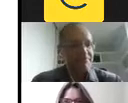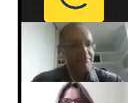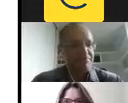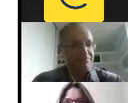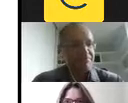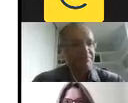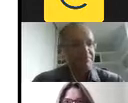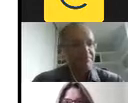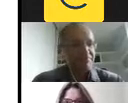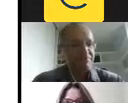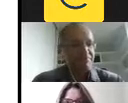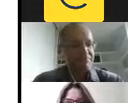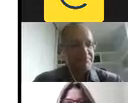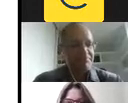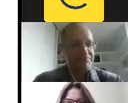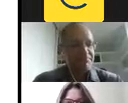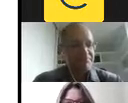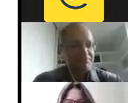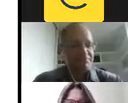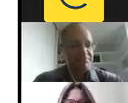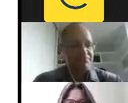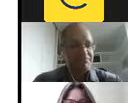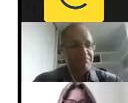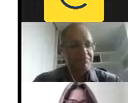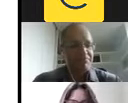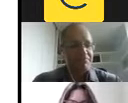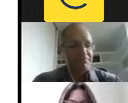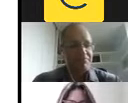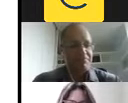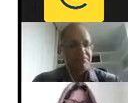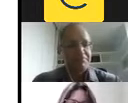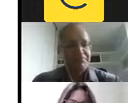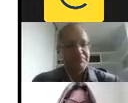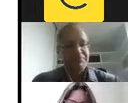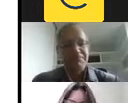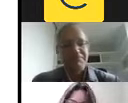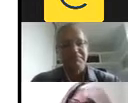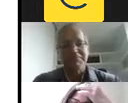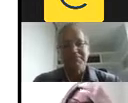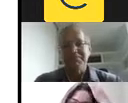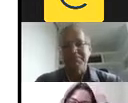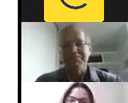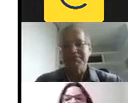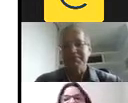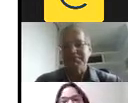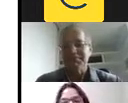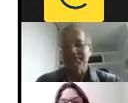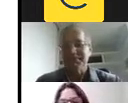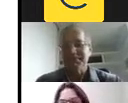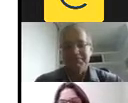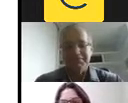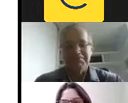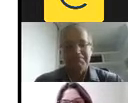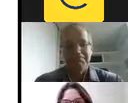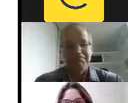Ela é orientada da professora Marise, e você tem em torno, Eliana, de 15 minutos para fazer sua apresentação. Tá? E a gente vai deixar